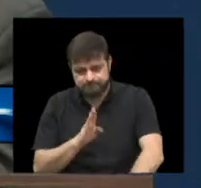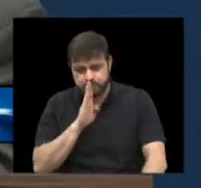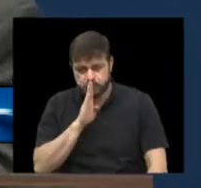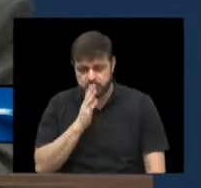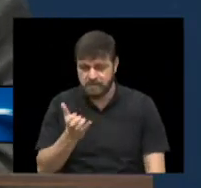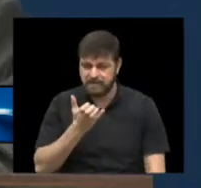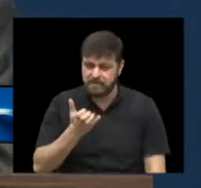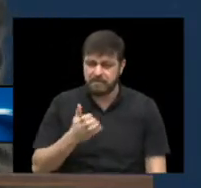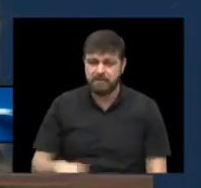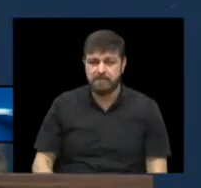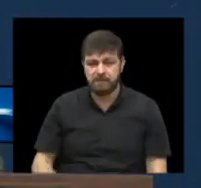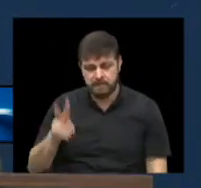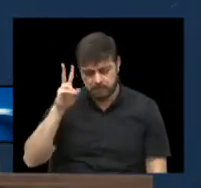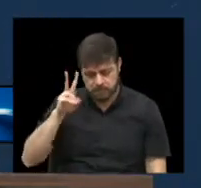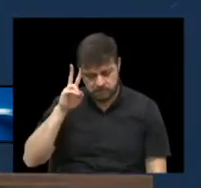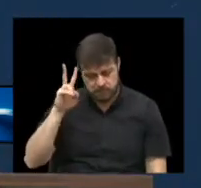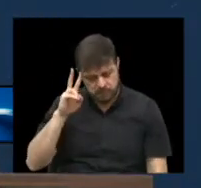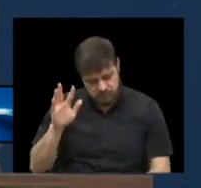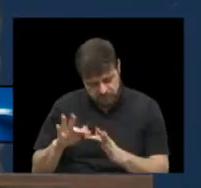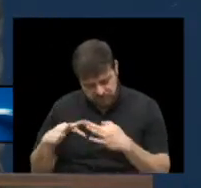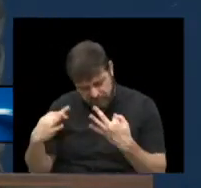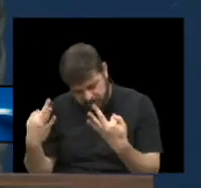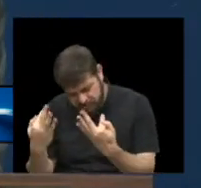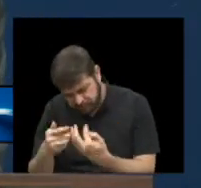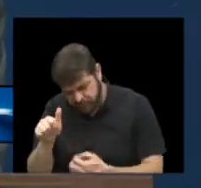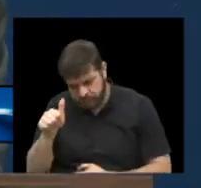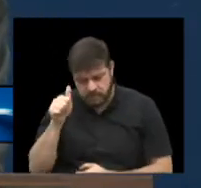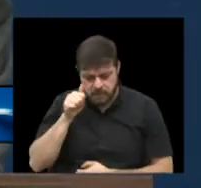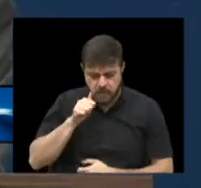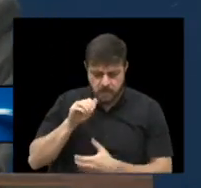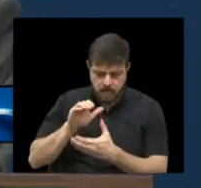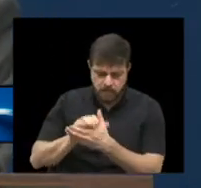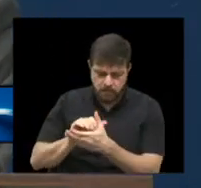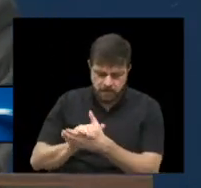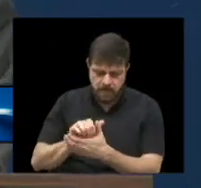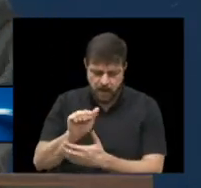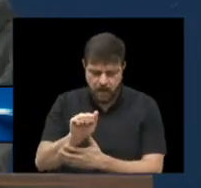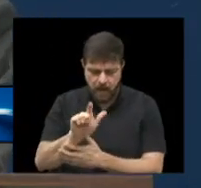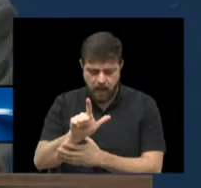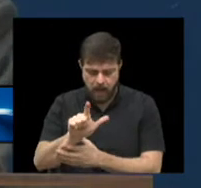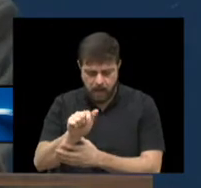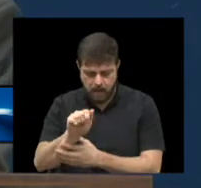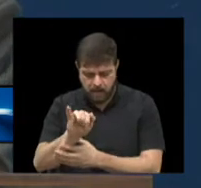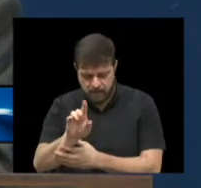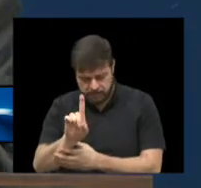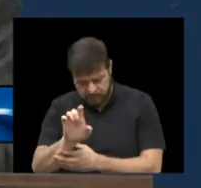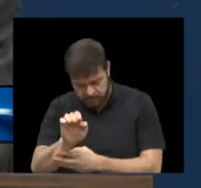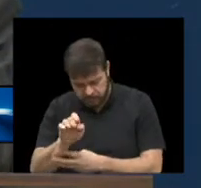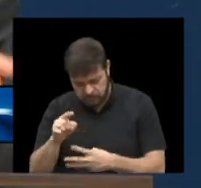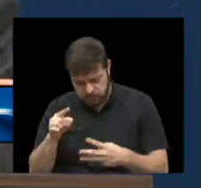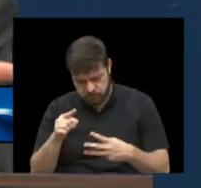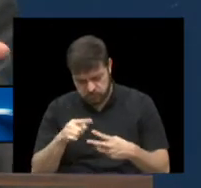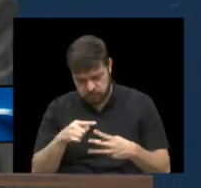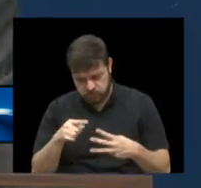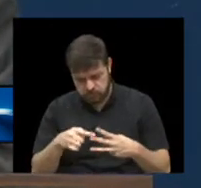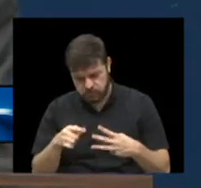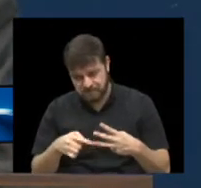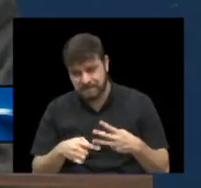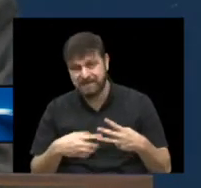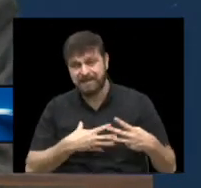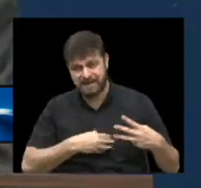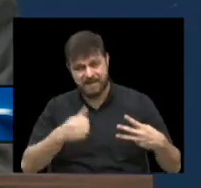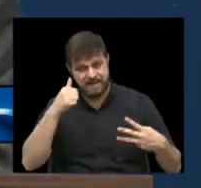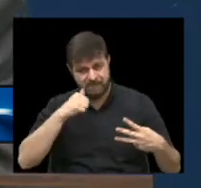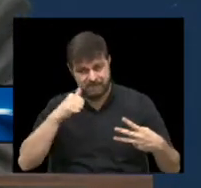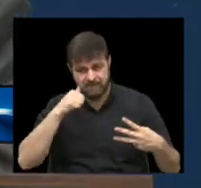toda a saudação, todo o abraço à sua esposa, dona Laídia, às filhas Fernanda, Marilza, a outra que me perdoe, me